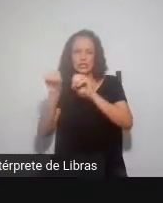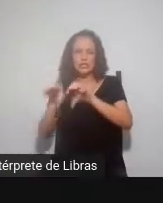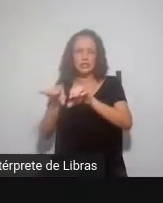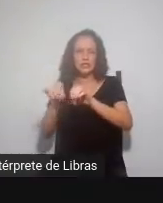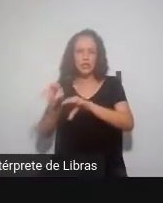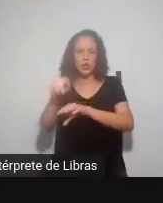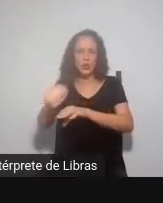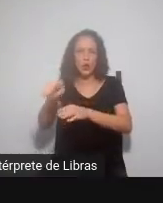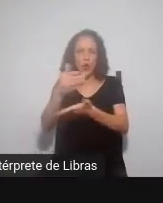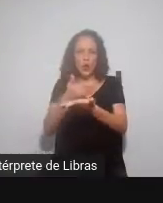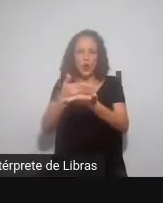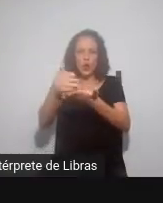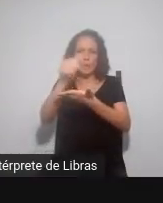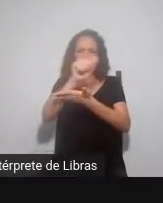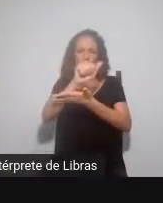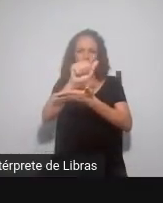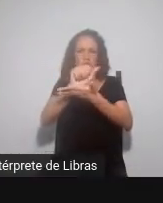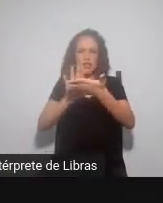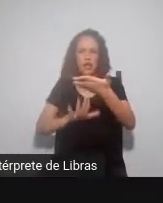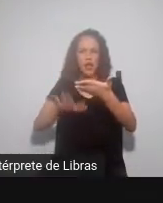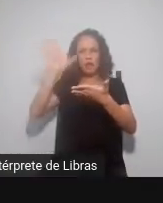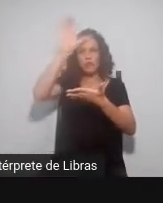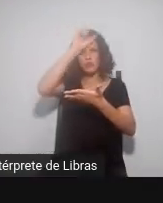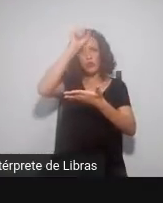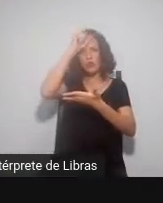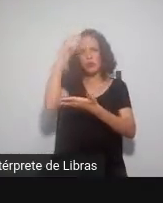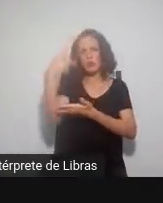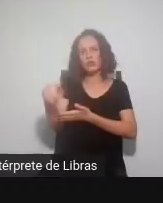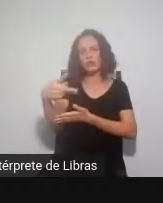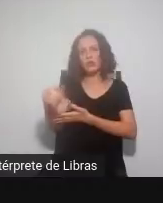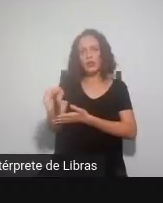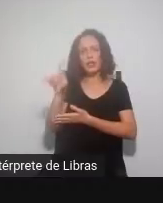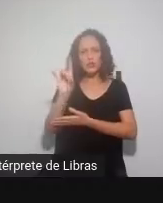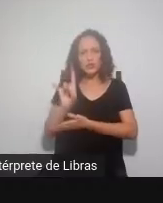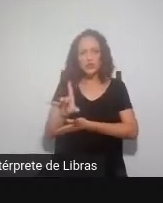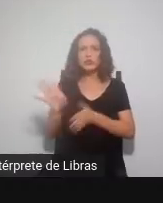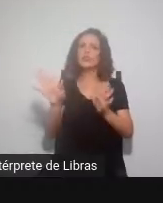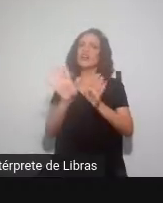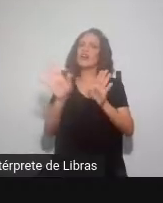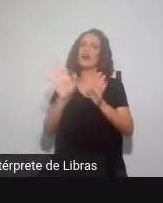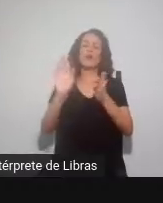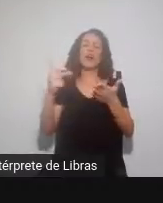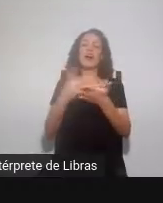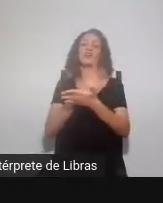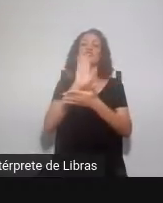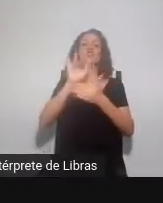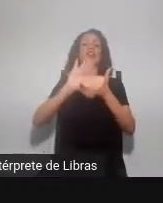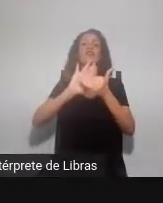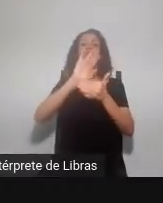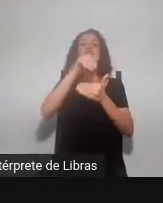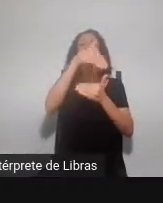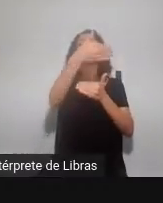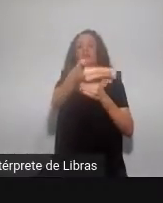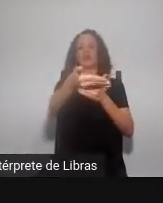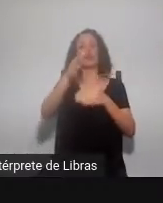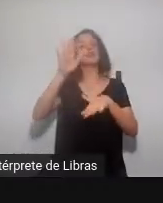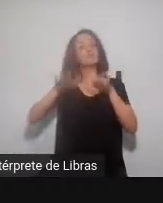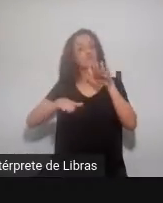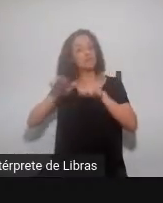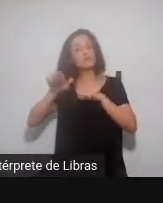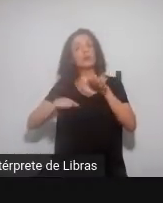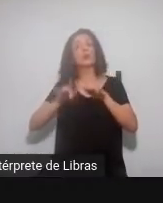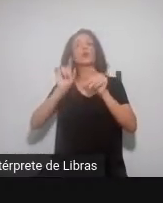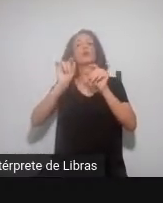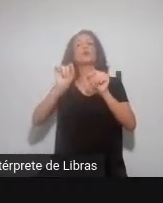alfabetização. Esse processo se inicia fora das instituições escolares e, muitas vezes, antecede